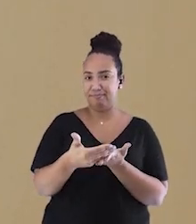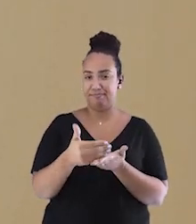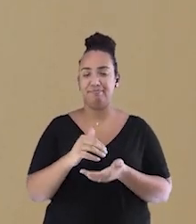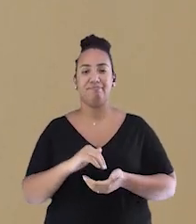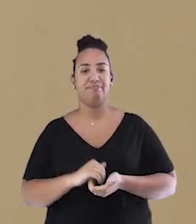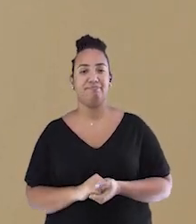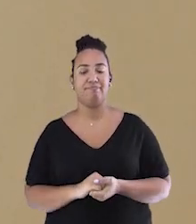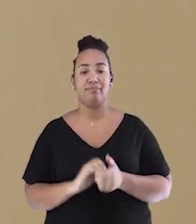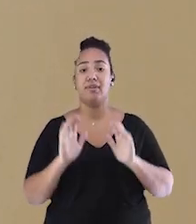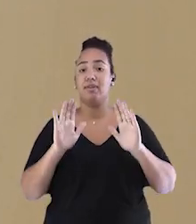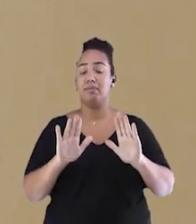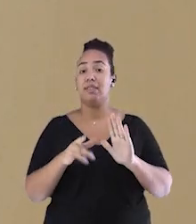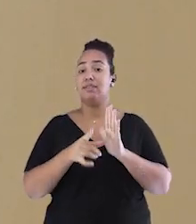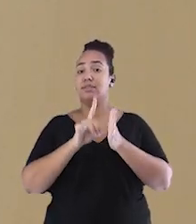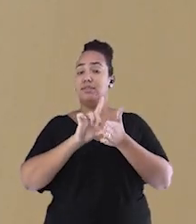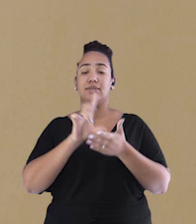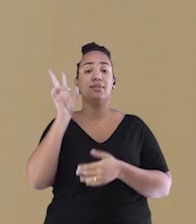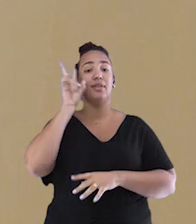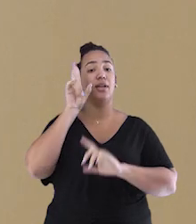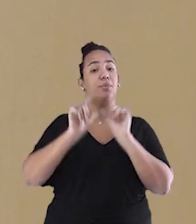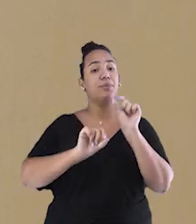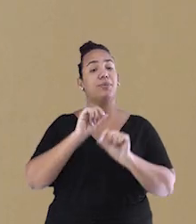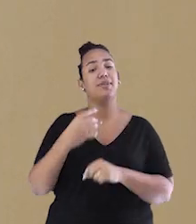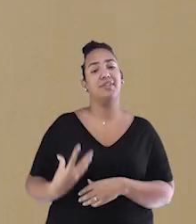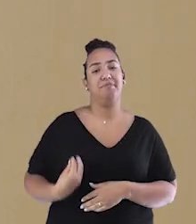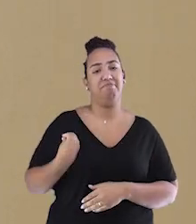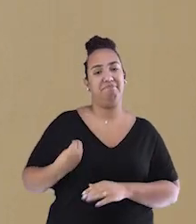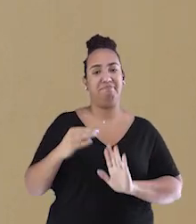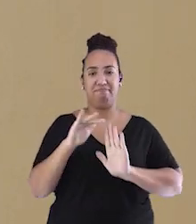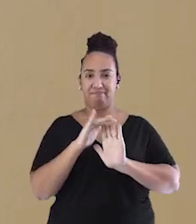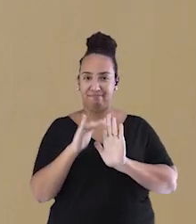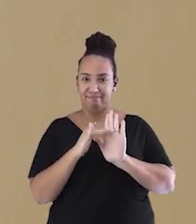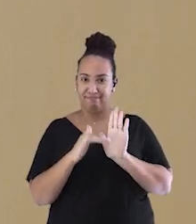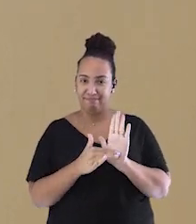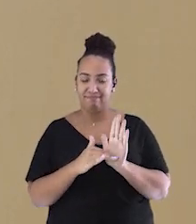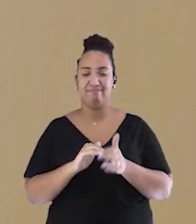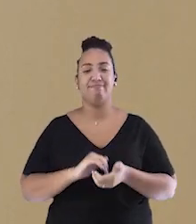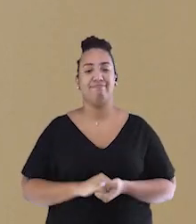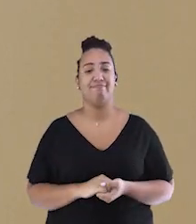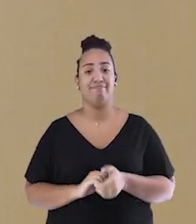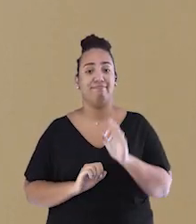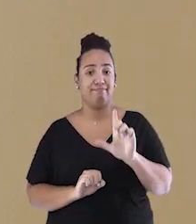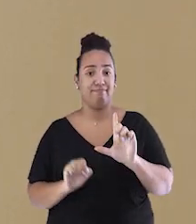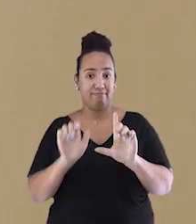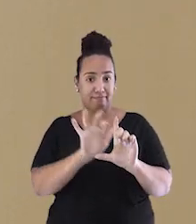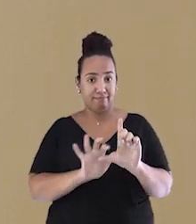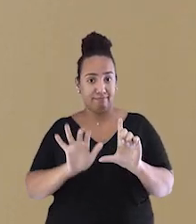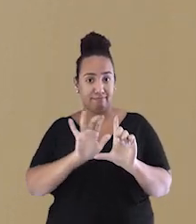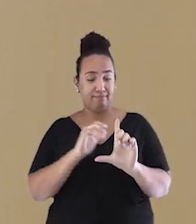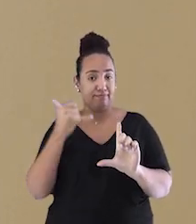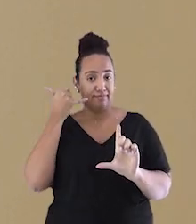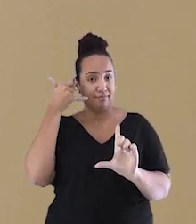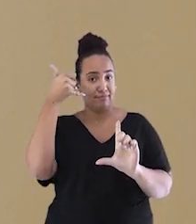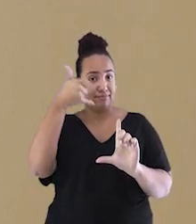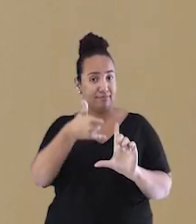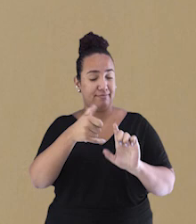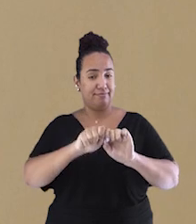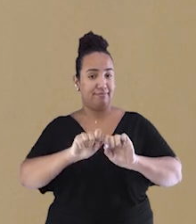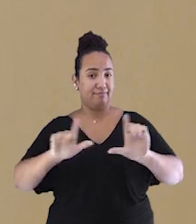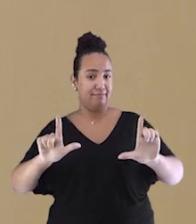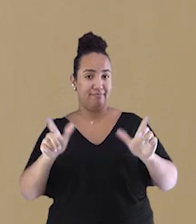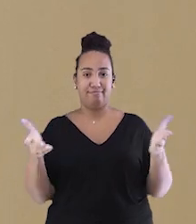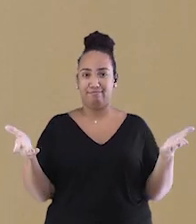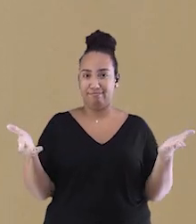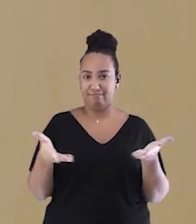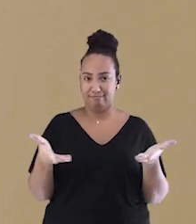aula? Não esqueça de registrar a sua presença. É só apontar a câmera do seu celular